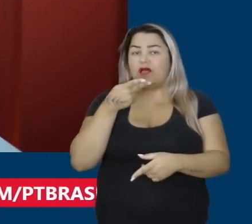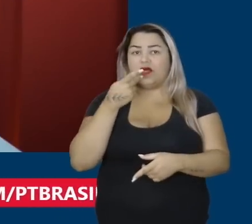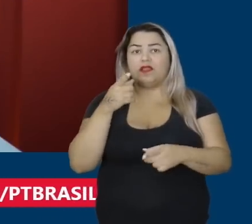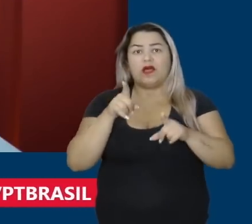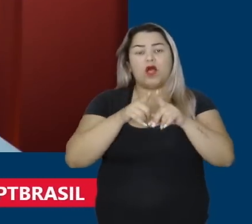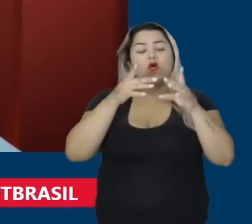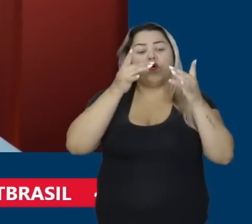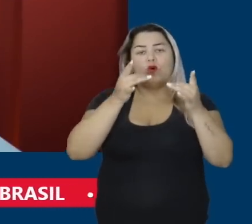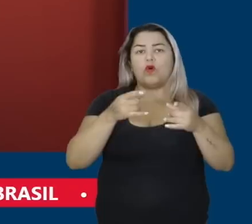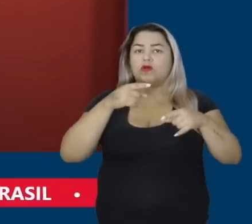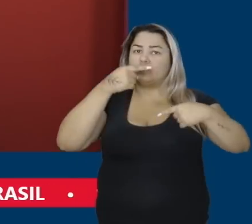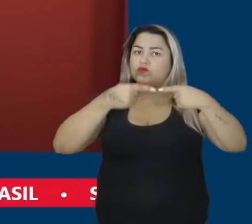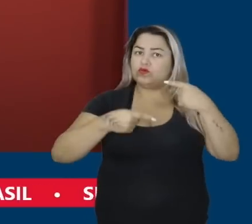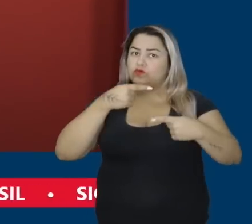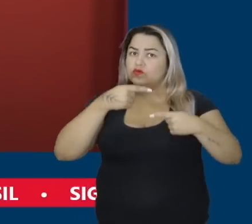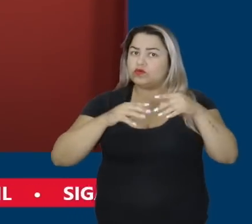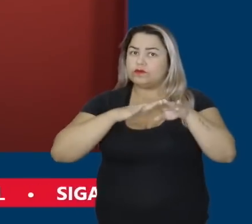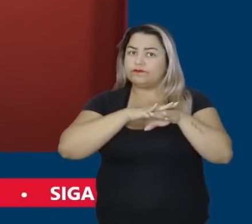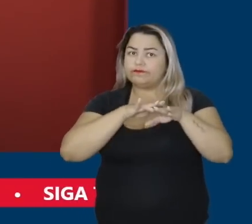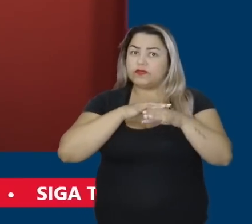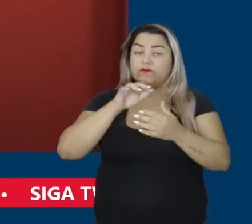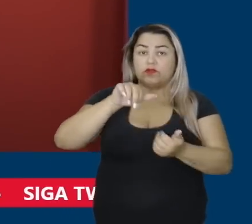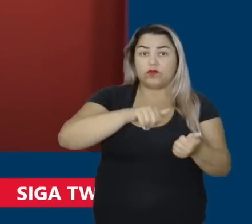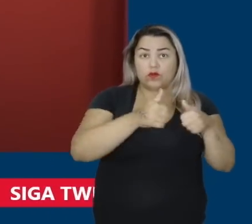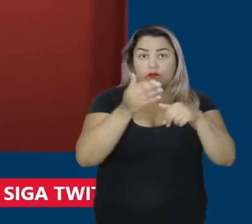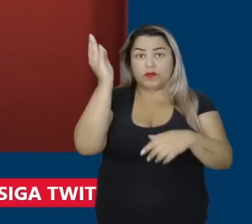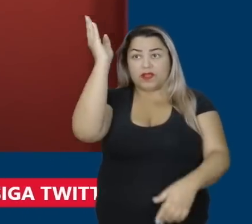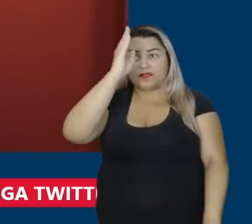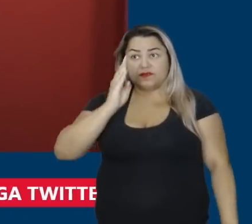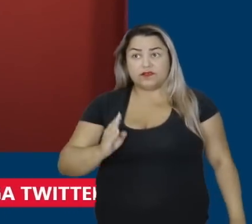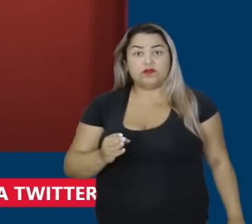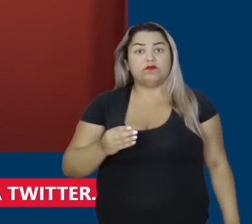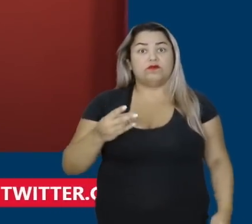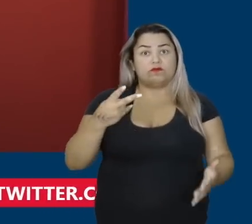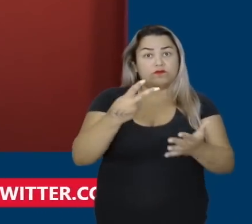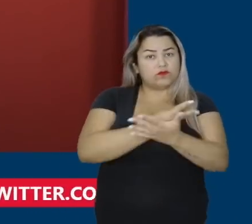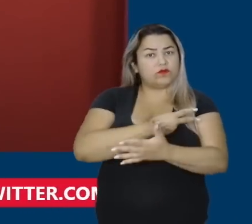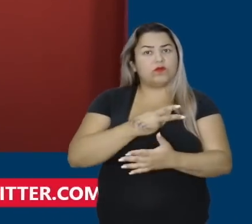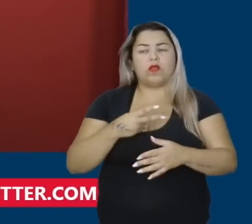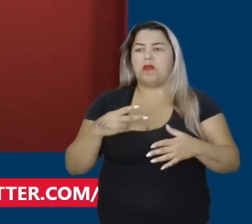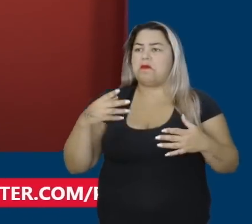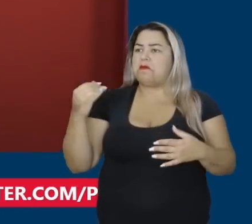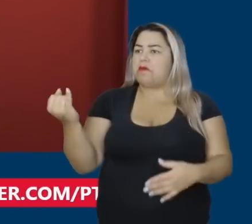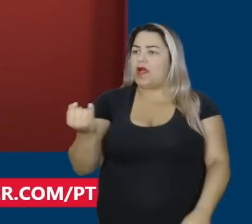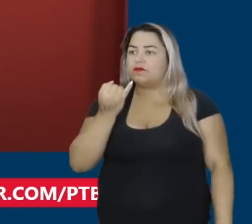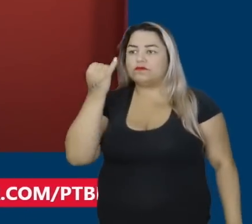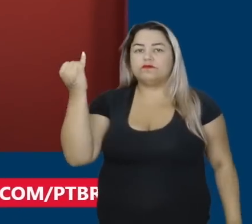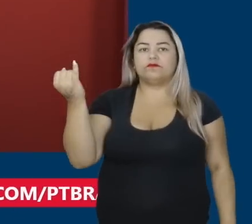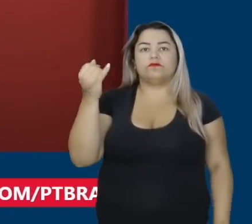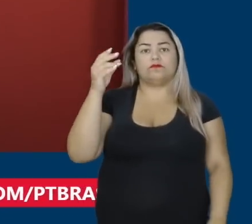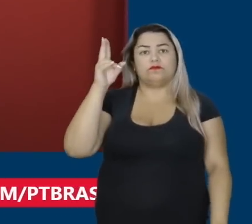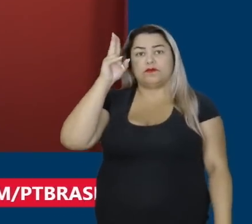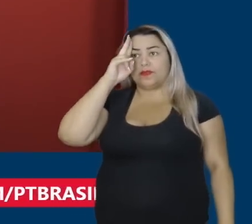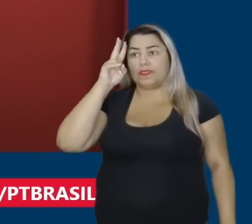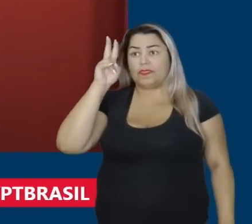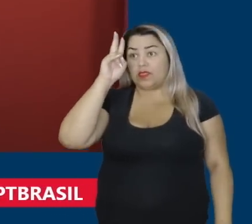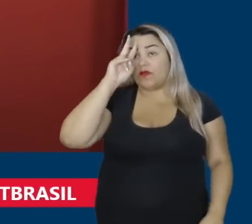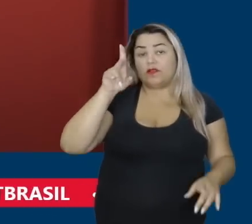o que nós discutimos. E nós avaliamos que o Brasil vive hoje um dos momentos mais importantes da sua história moderna. Com a eleição